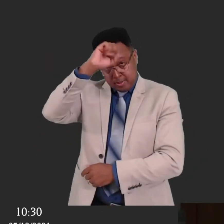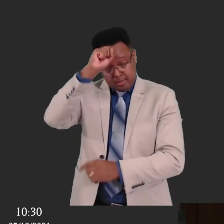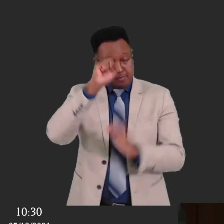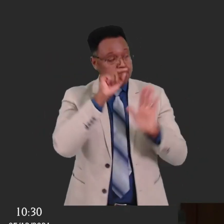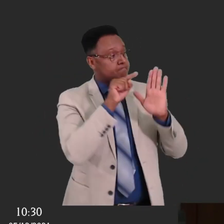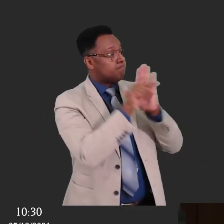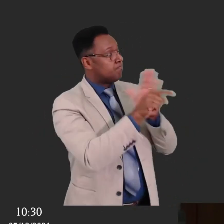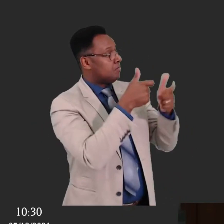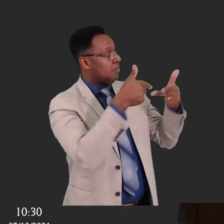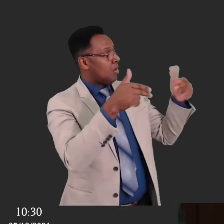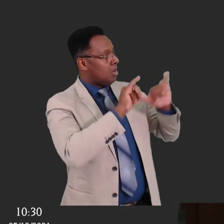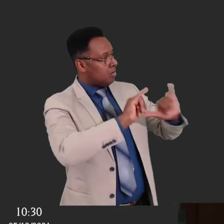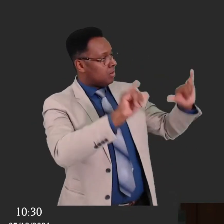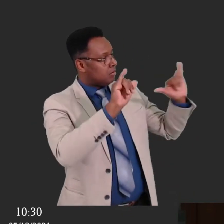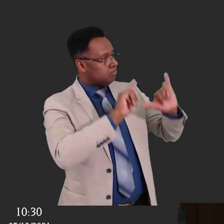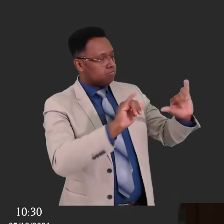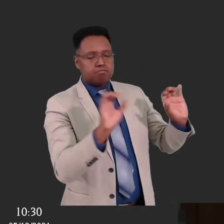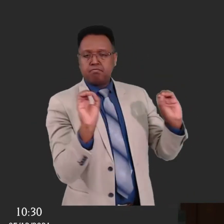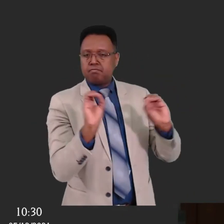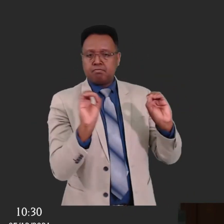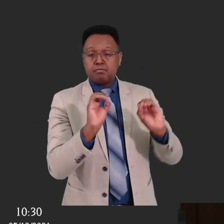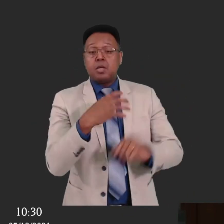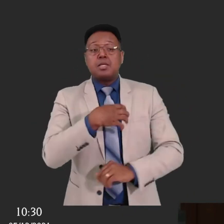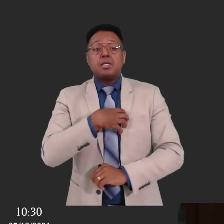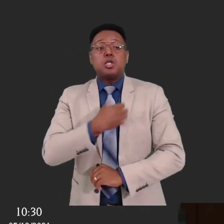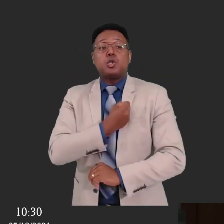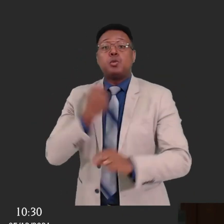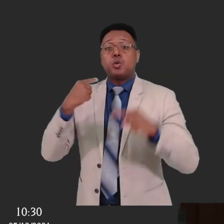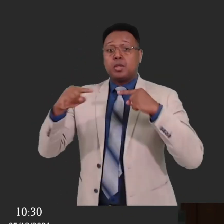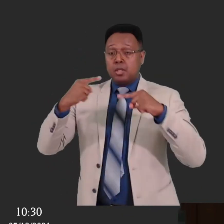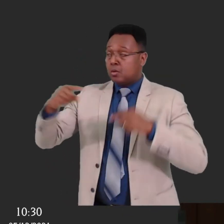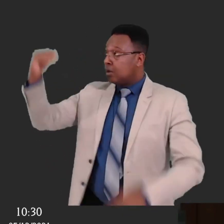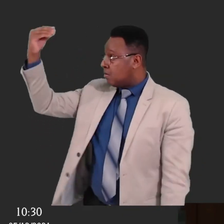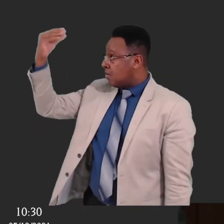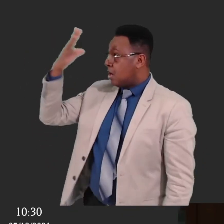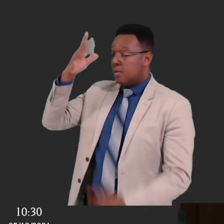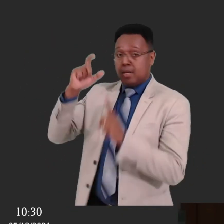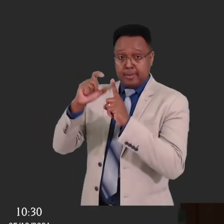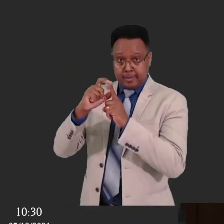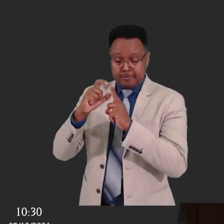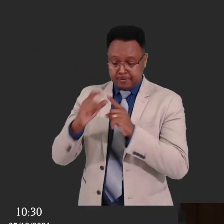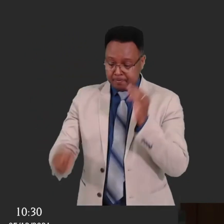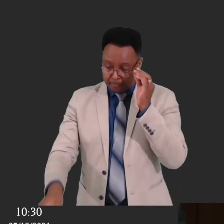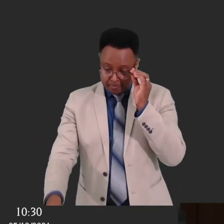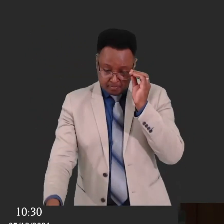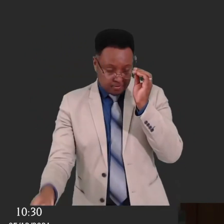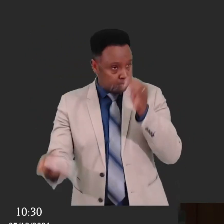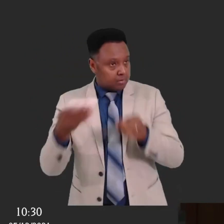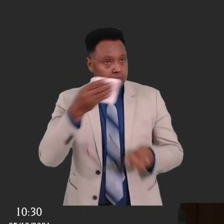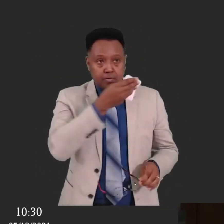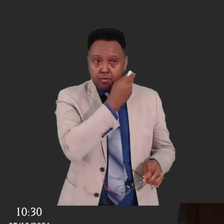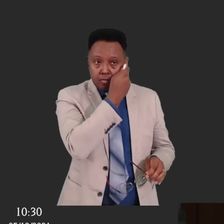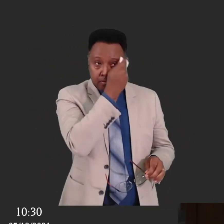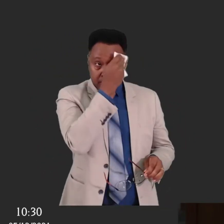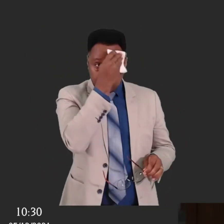anunciar? Nada. Então vamos cantar um hino e depois o Senhor vai mandar a palavra. Chamemos um hino.